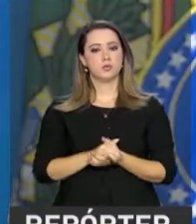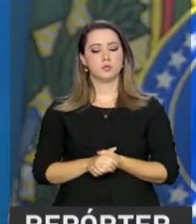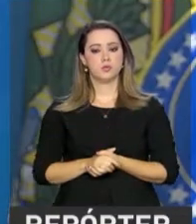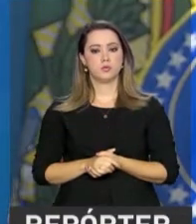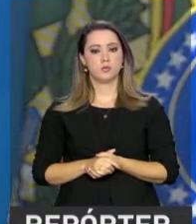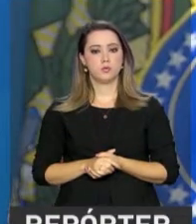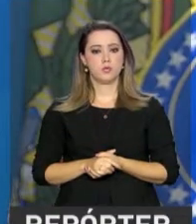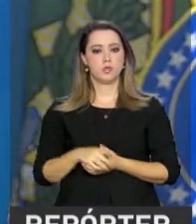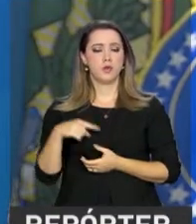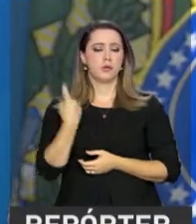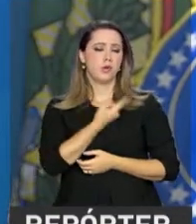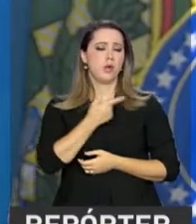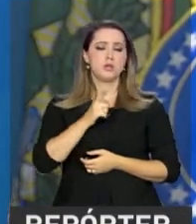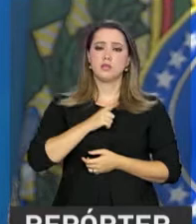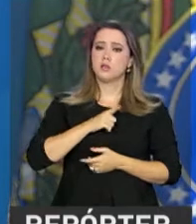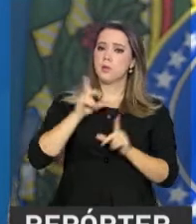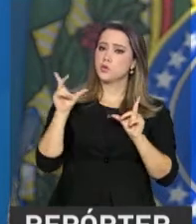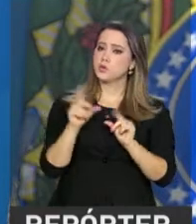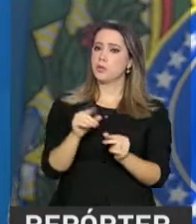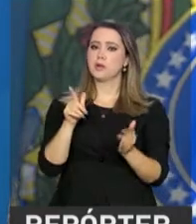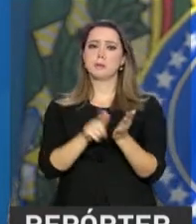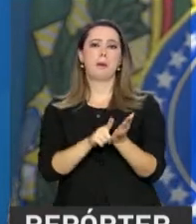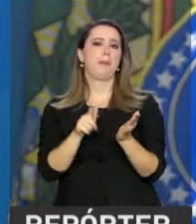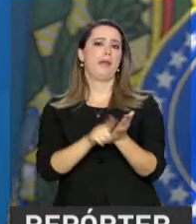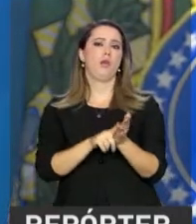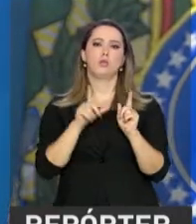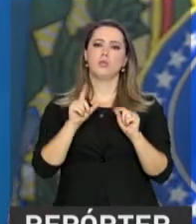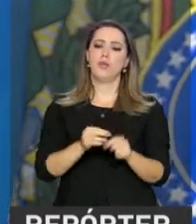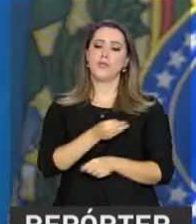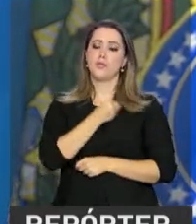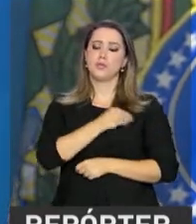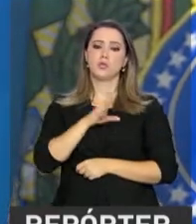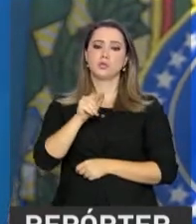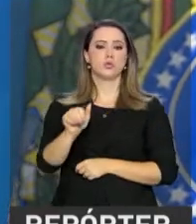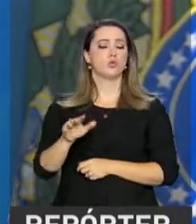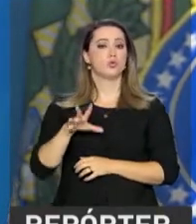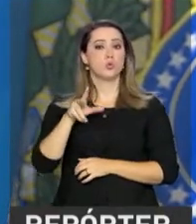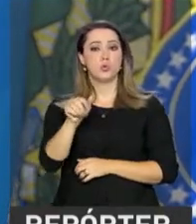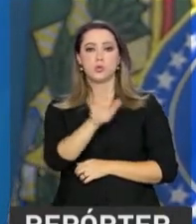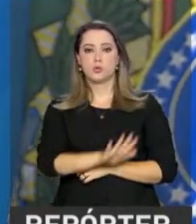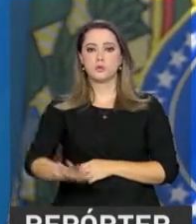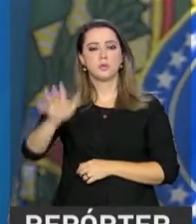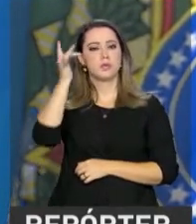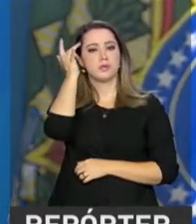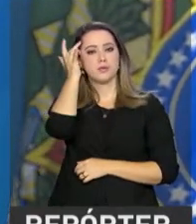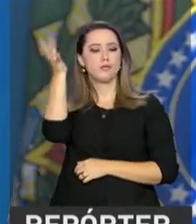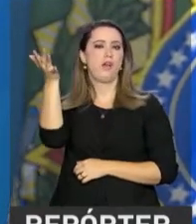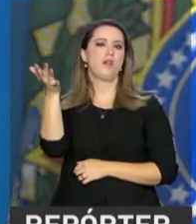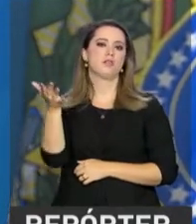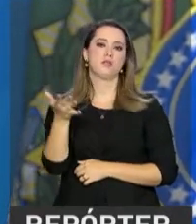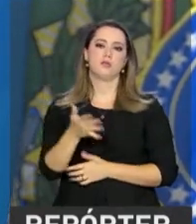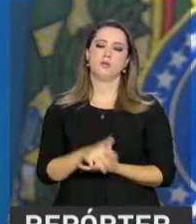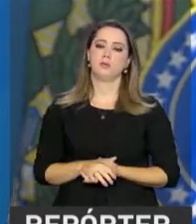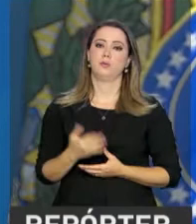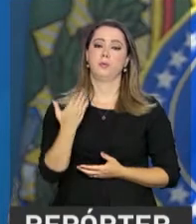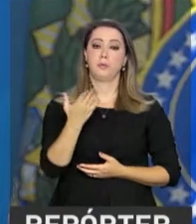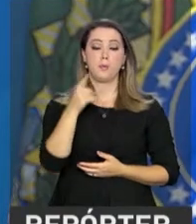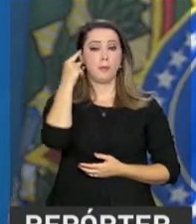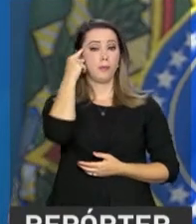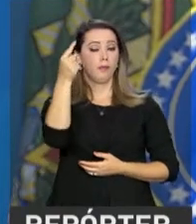- papel a vida de todo mundo de alguma maneira ficará mais fácil a idéia